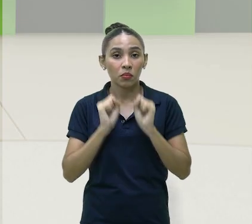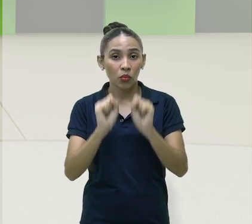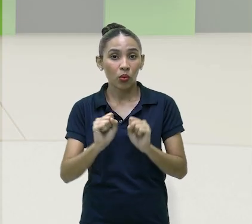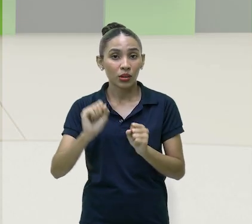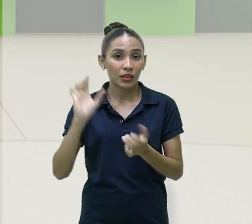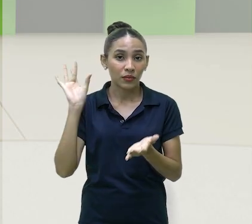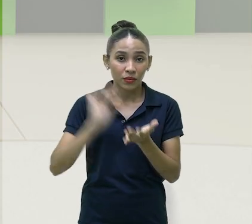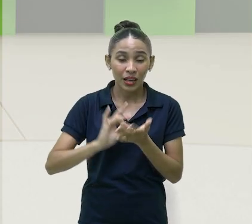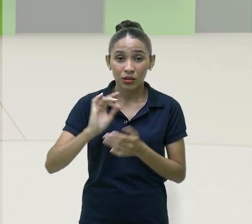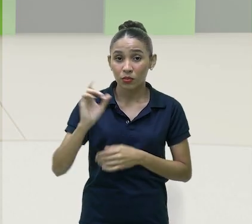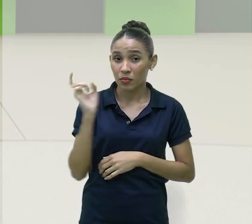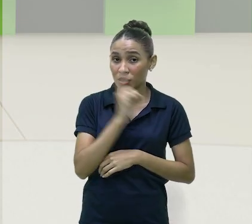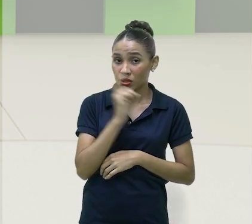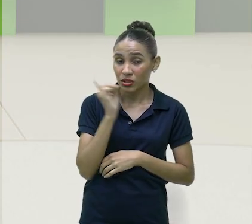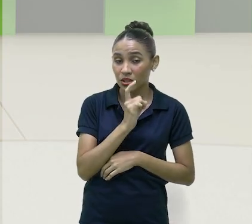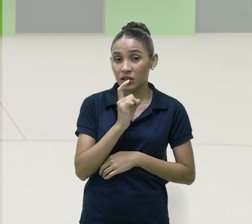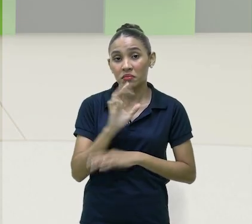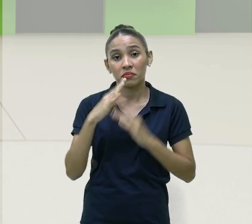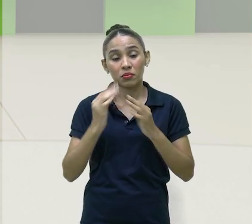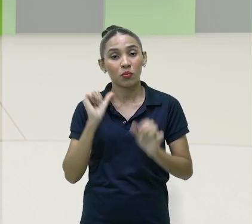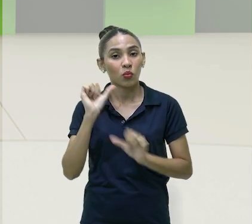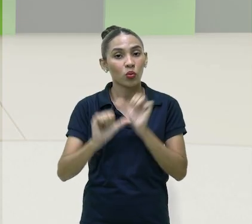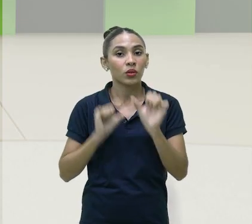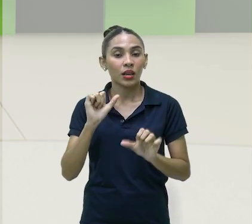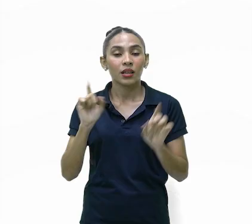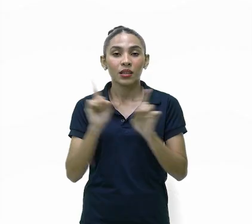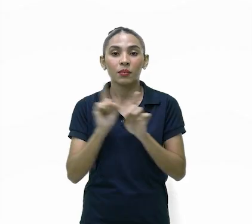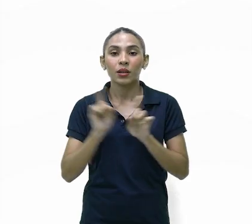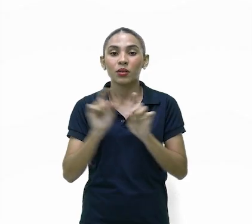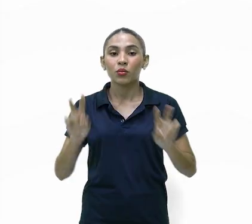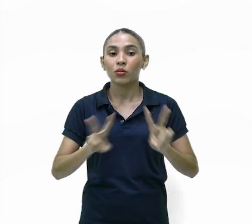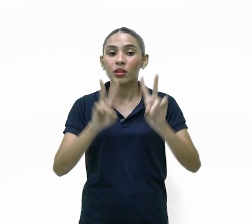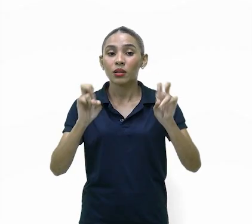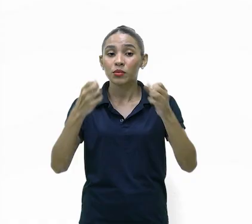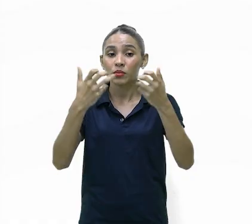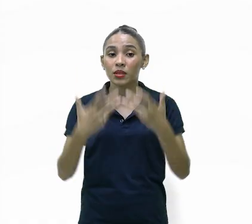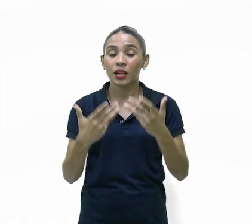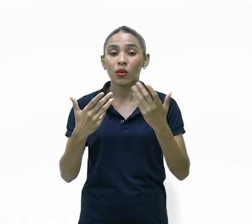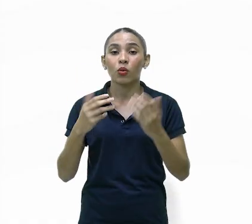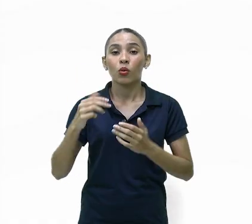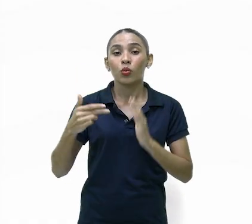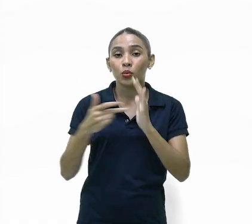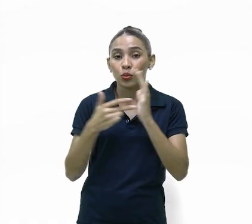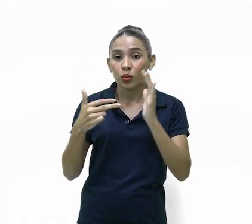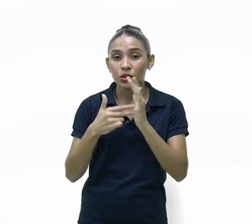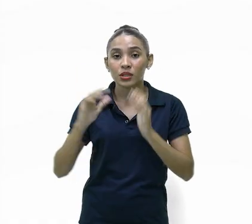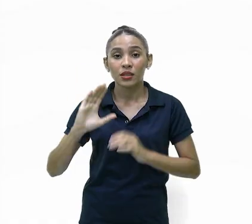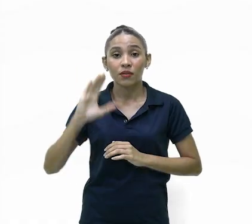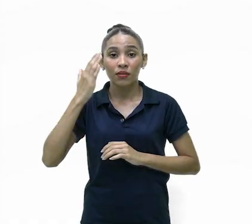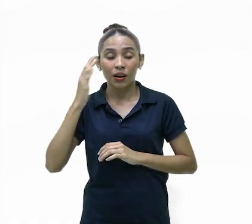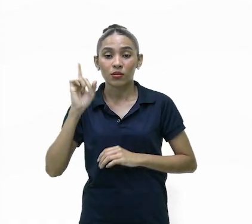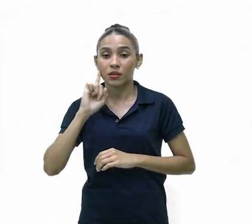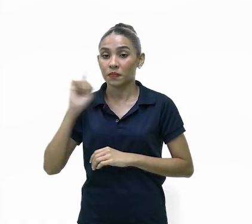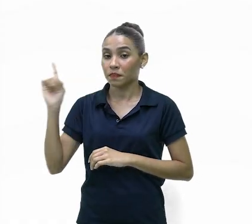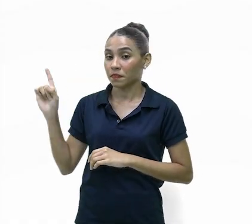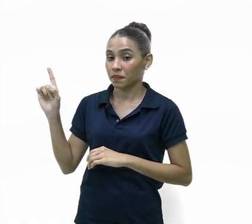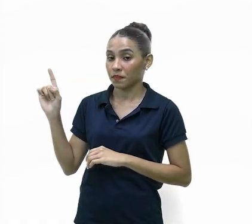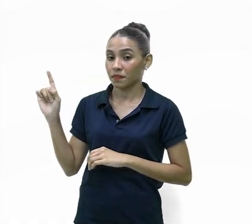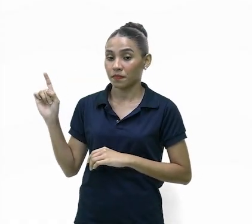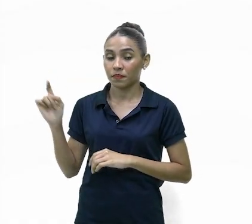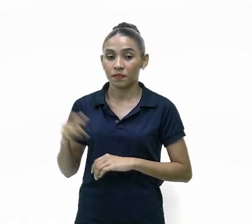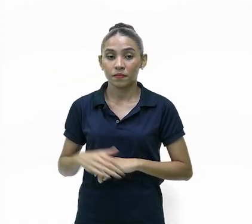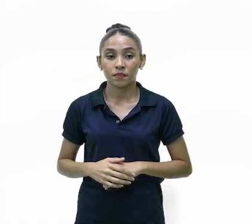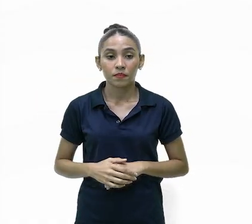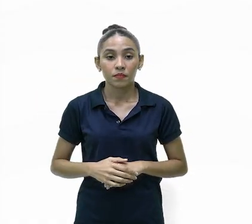ser verdadeiras. Então, a gente vai mudar um pouquinho o assunto e falar sobre as fake news dentro da doença, né, a relação delas